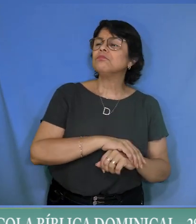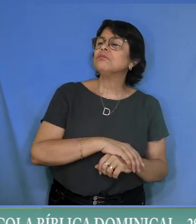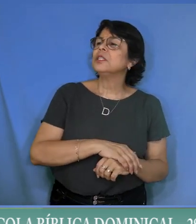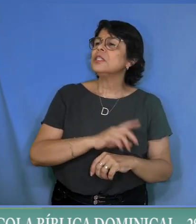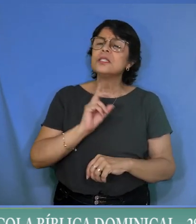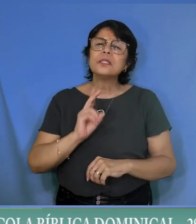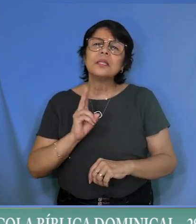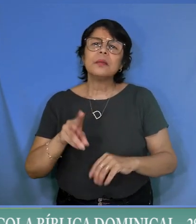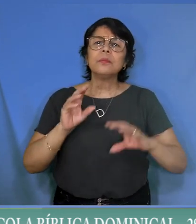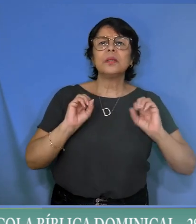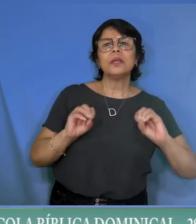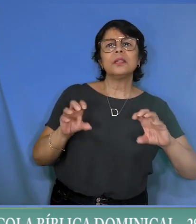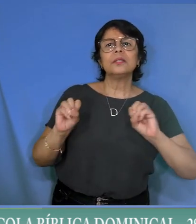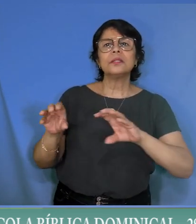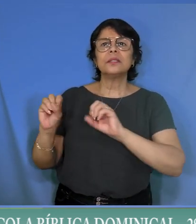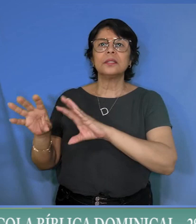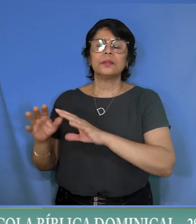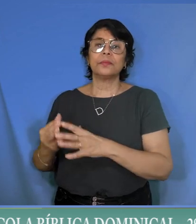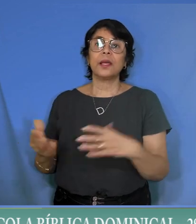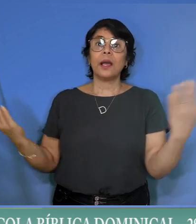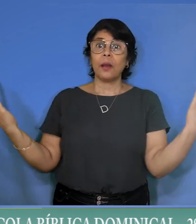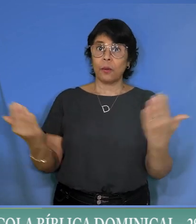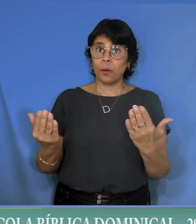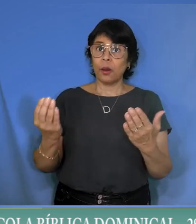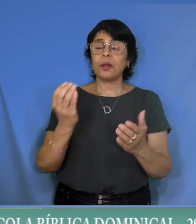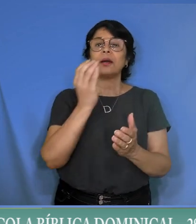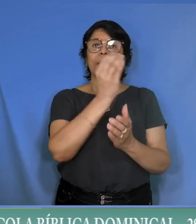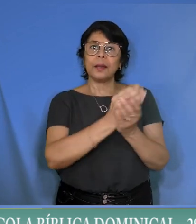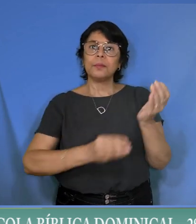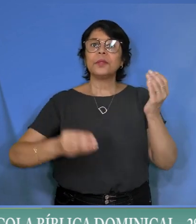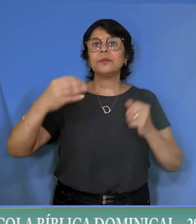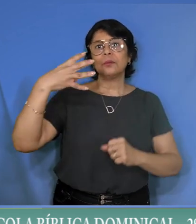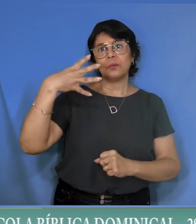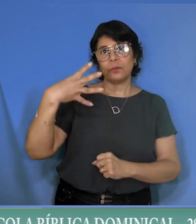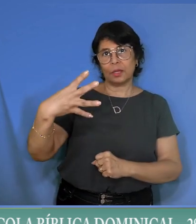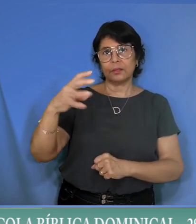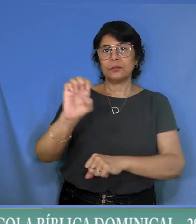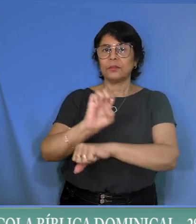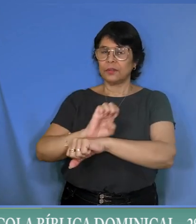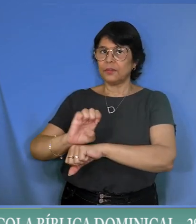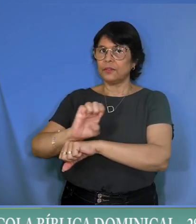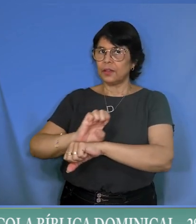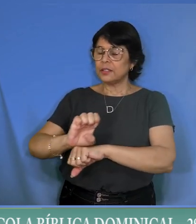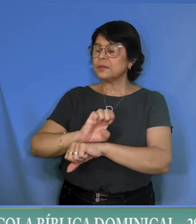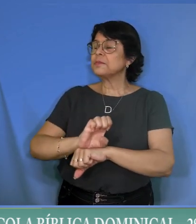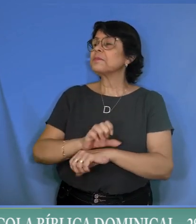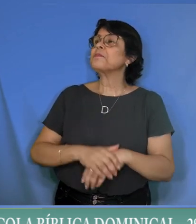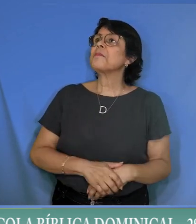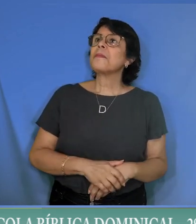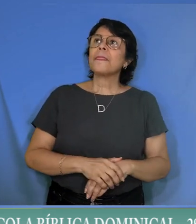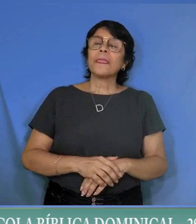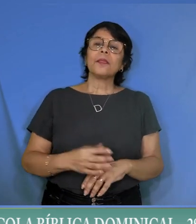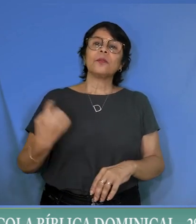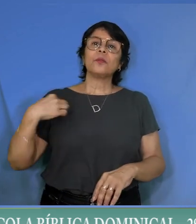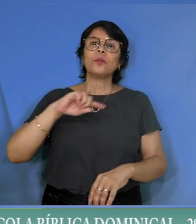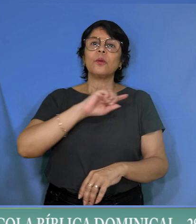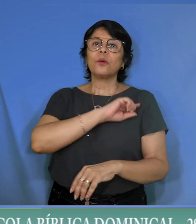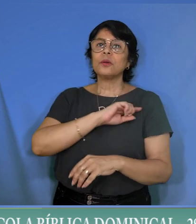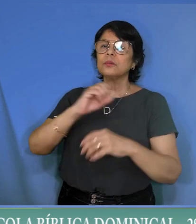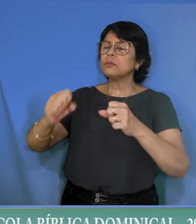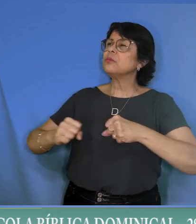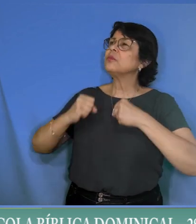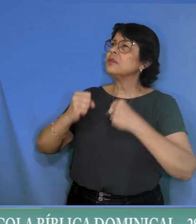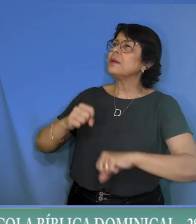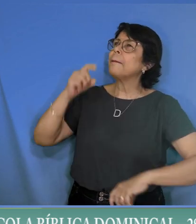ele diz: agora, como os eleitos devem responder aquilo que Deus fez por nós e nós não podíamos